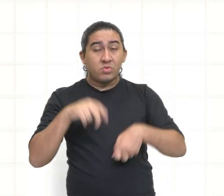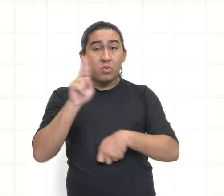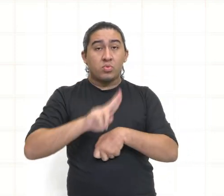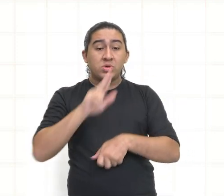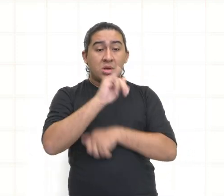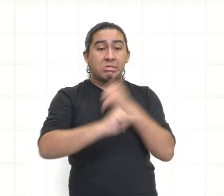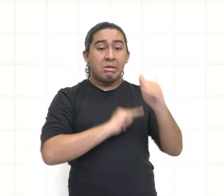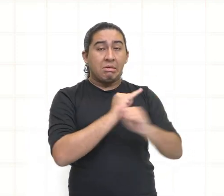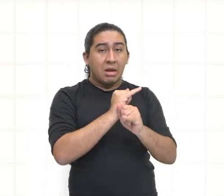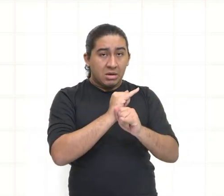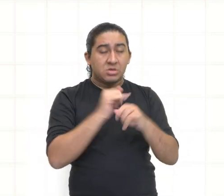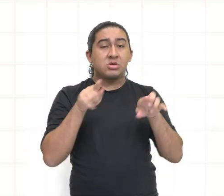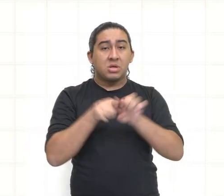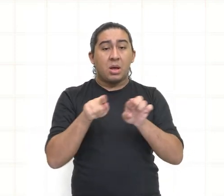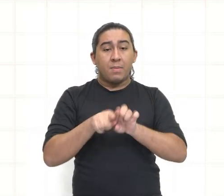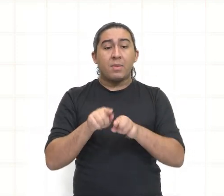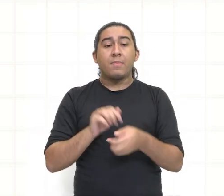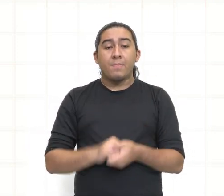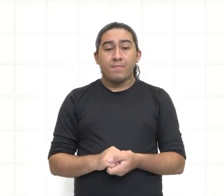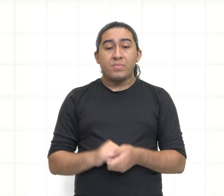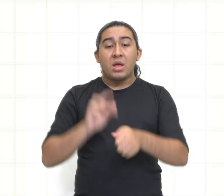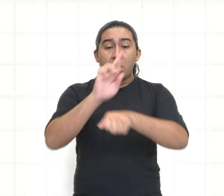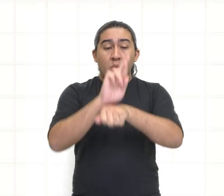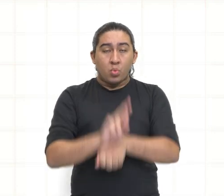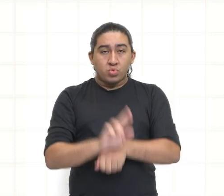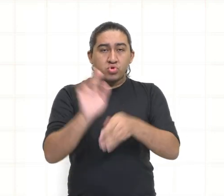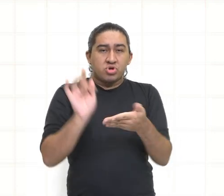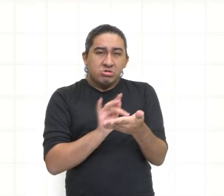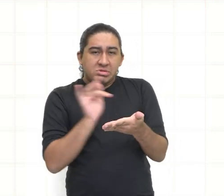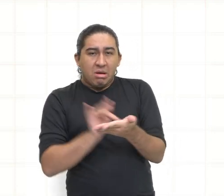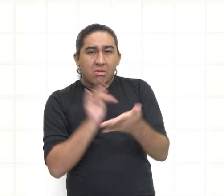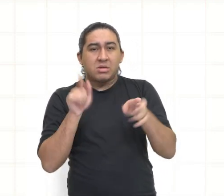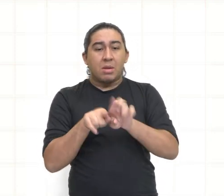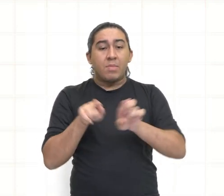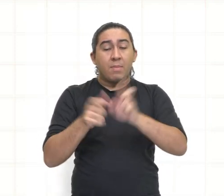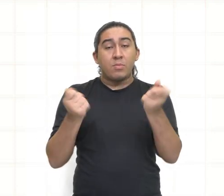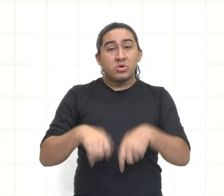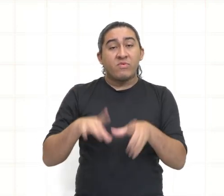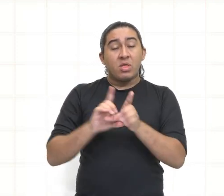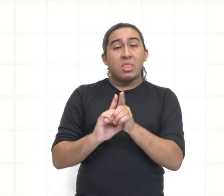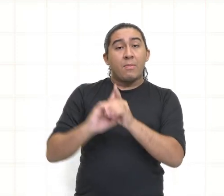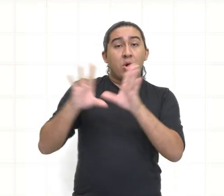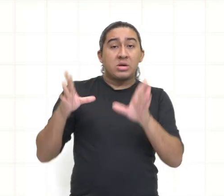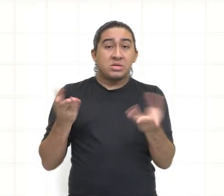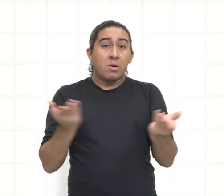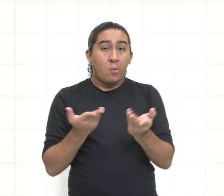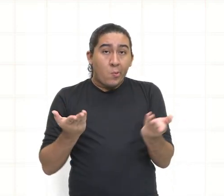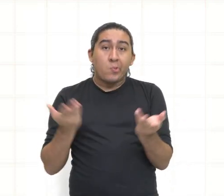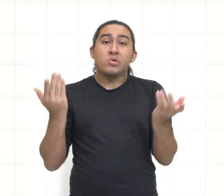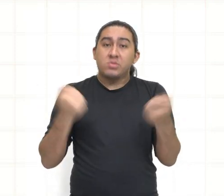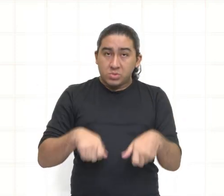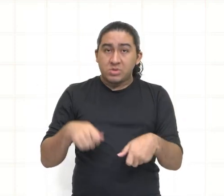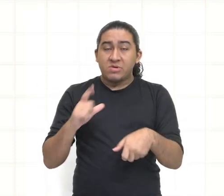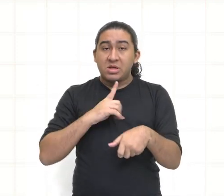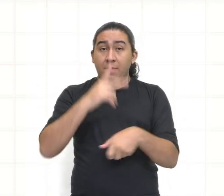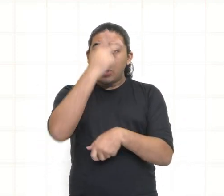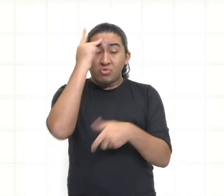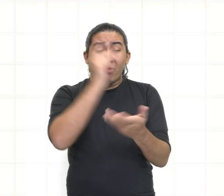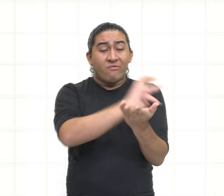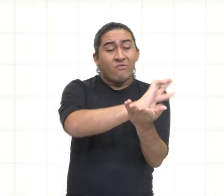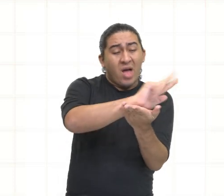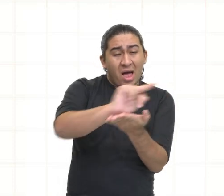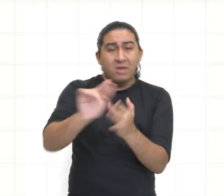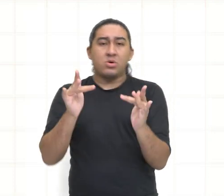internet, certo? E recursos digitais têm democratizado o acesso à educação. Neste caso aqui, podemos